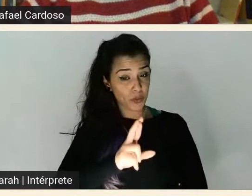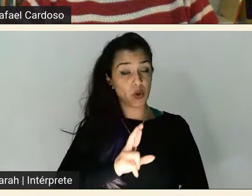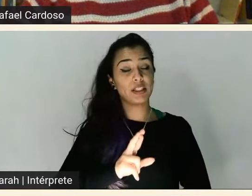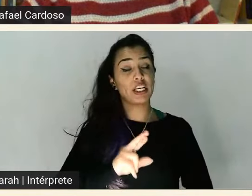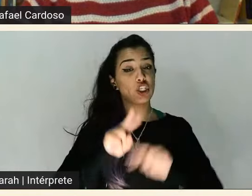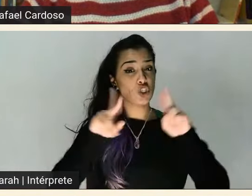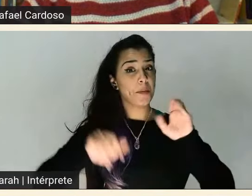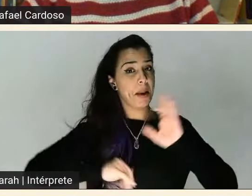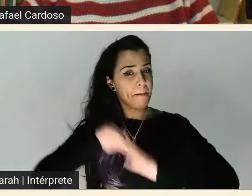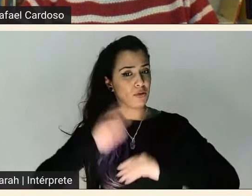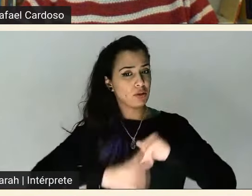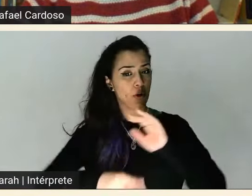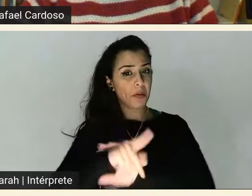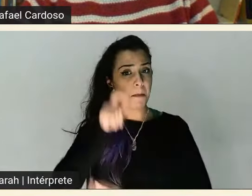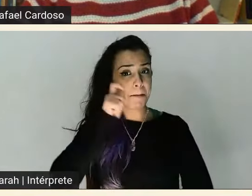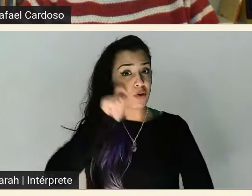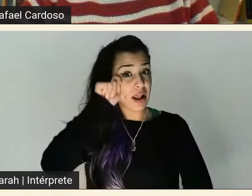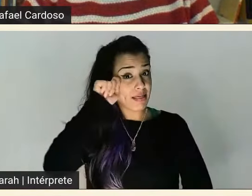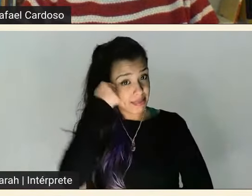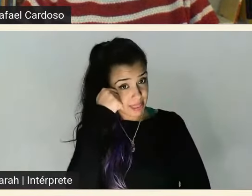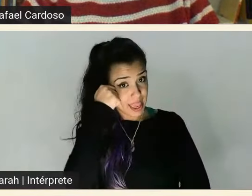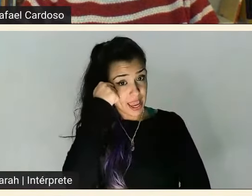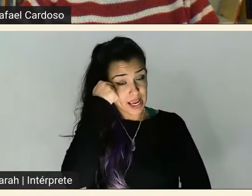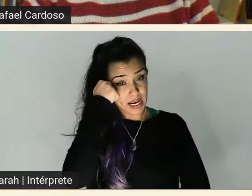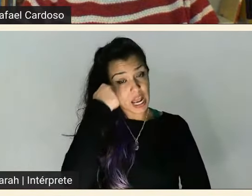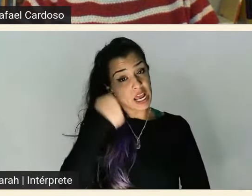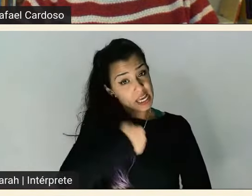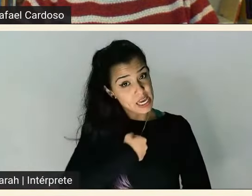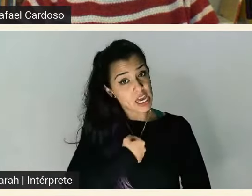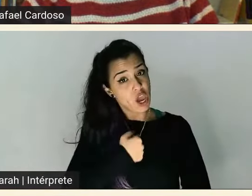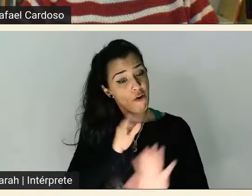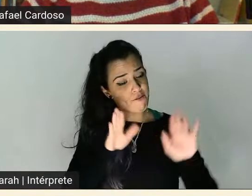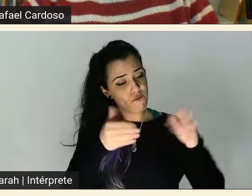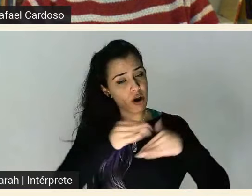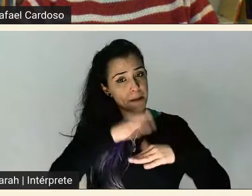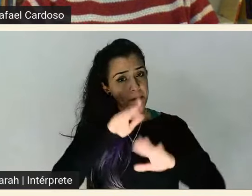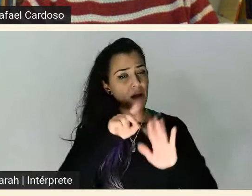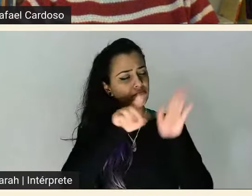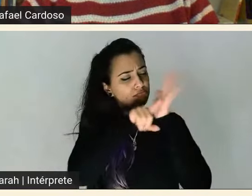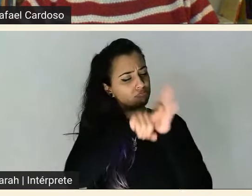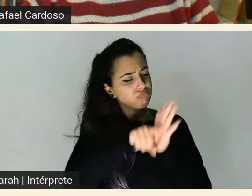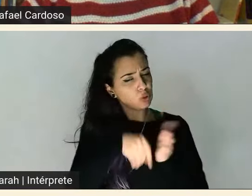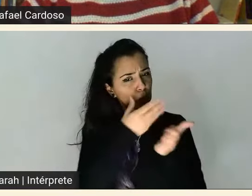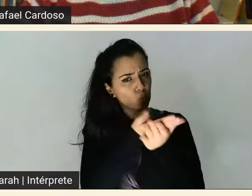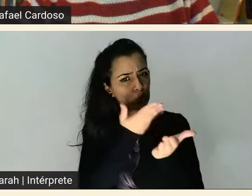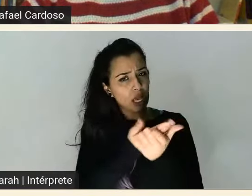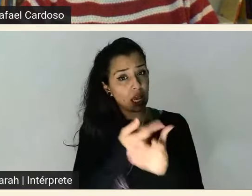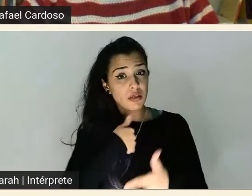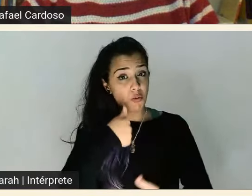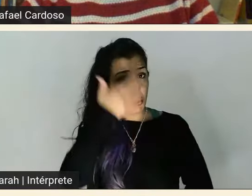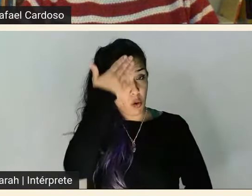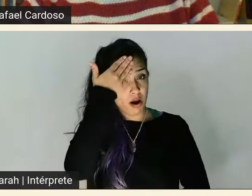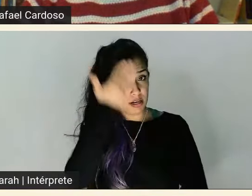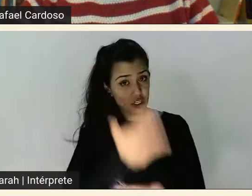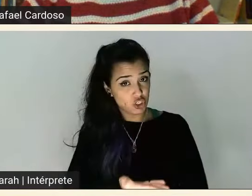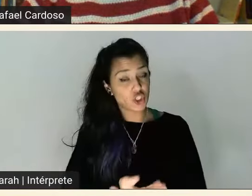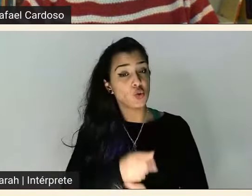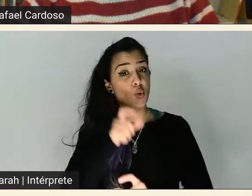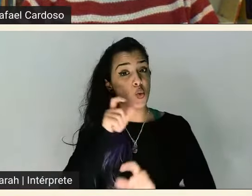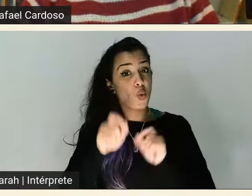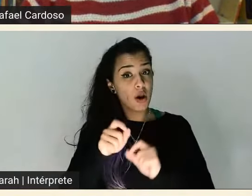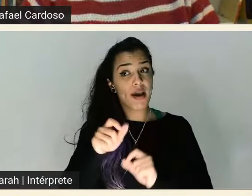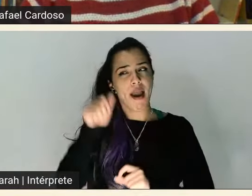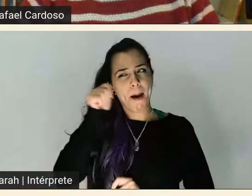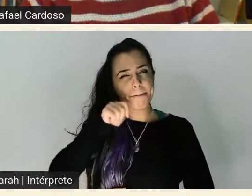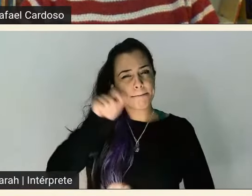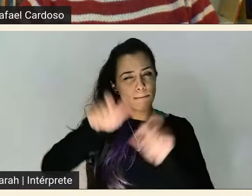negras, né? De mulheres que eu tenho me debruçado a estudar. Então, eu acredito que o que as mulheres negras, dentro